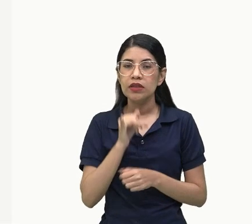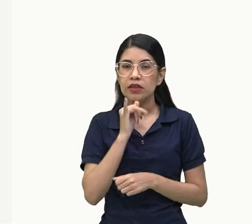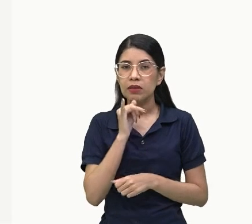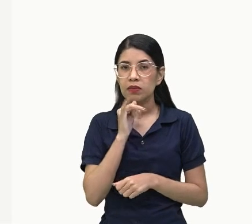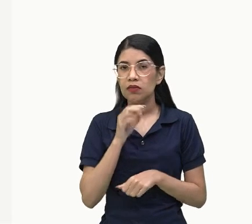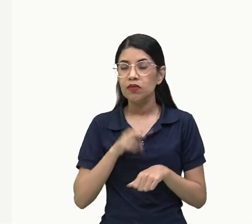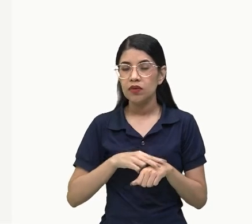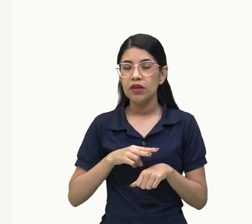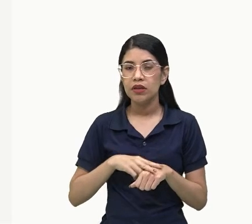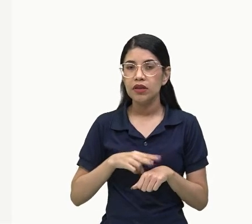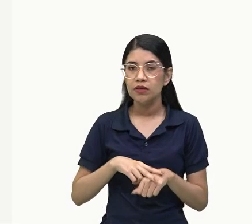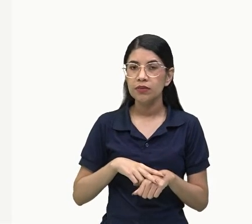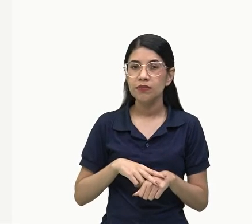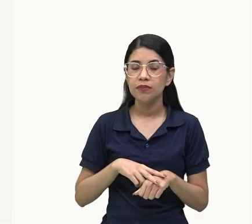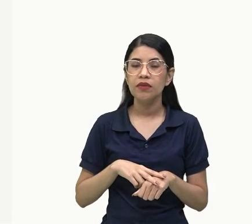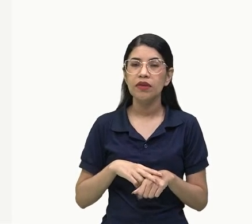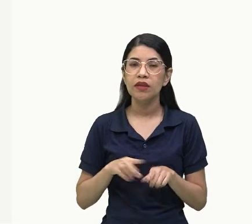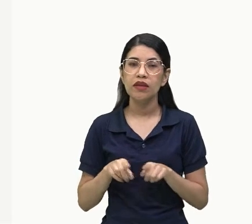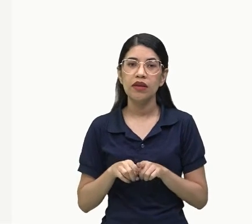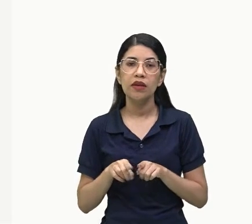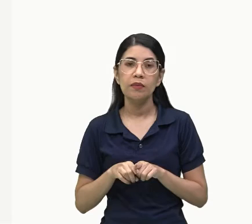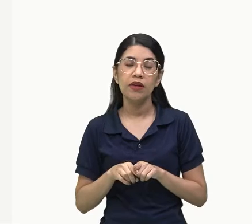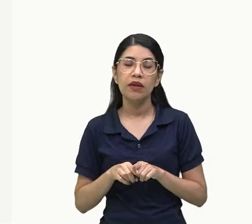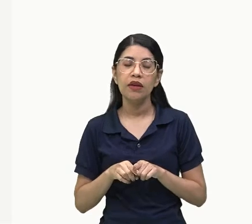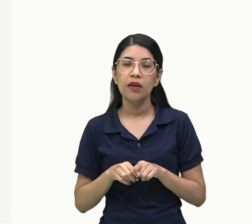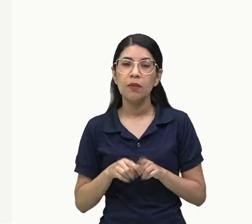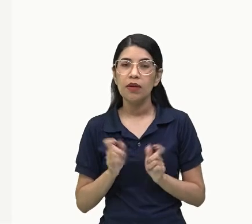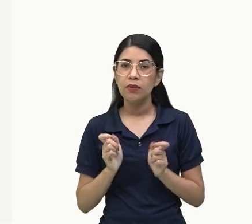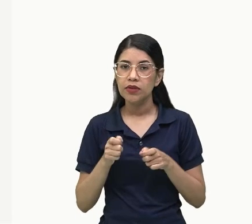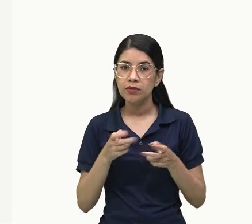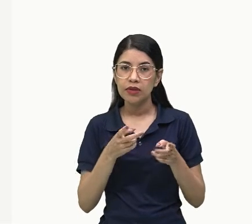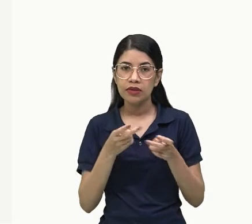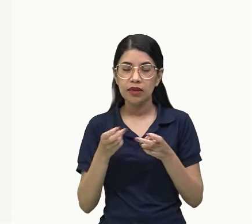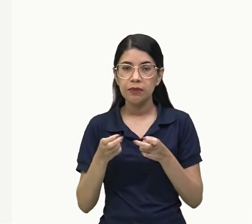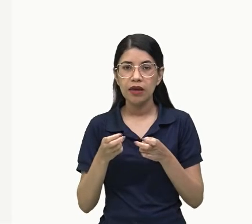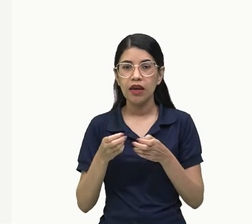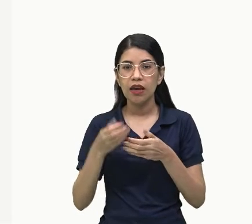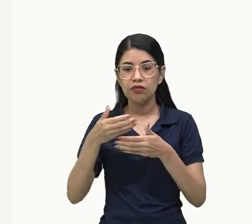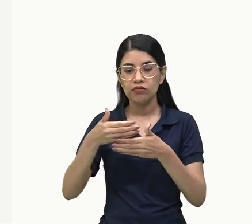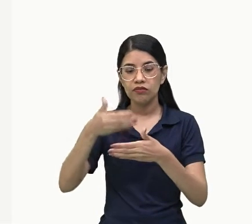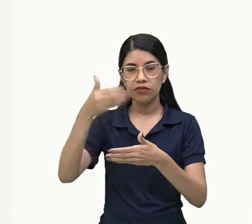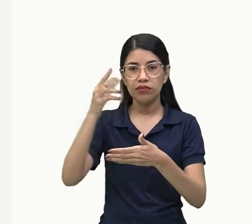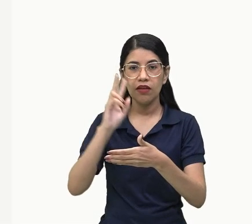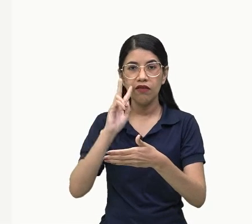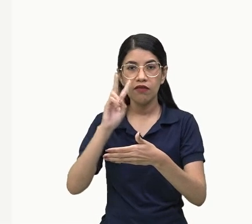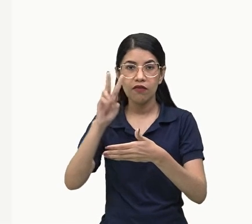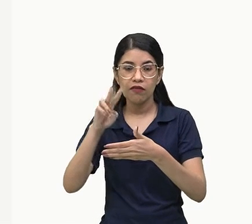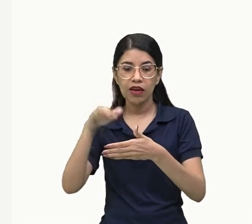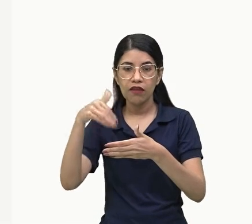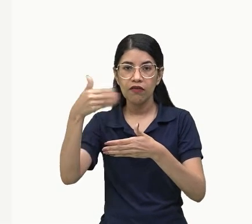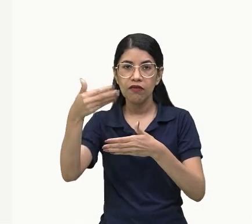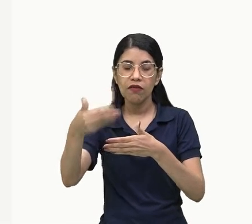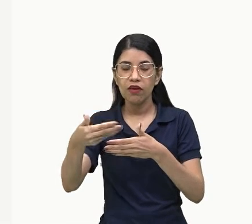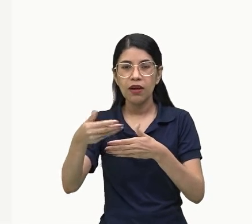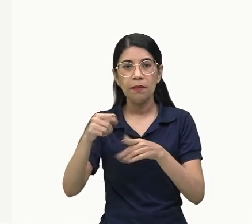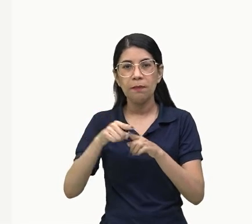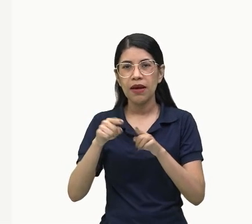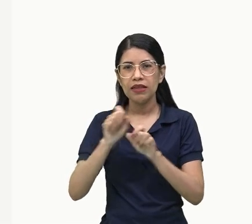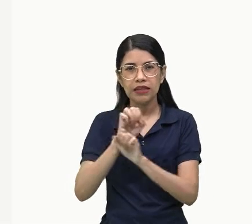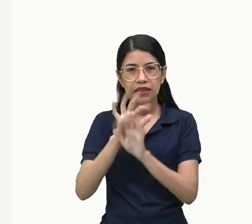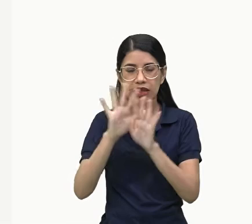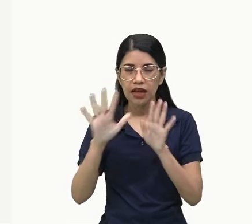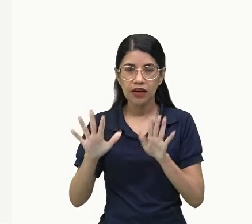também, né, são translúcidos, porque você consegue ver a pessoa através do vidro, mas não vê a imagem com